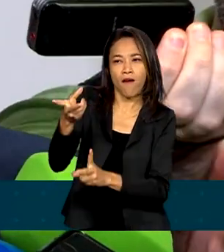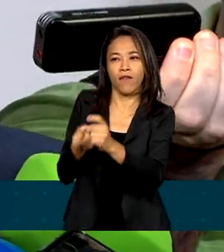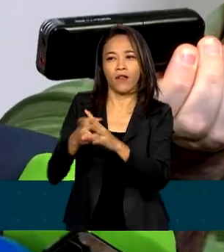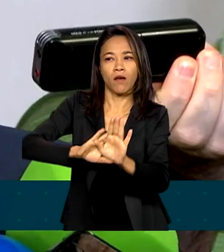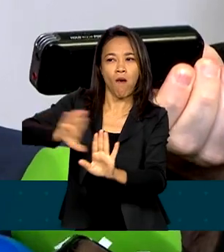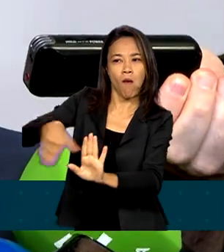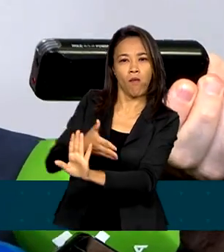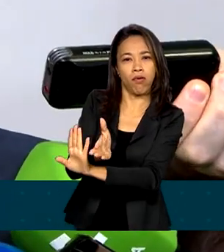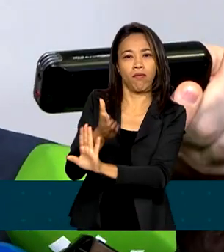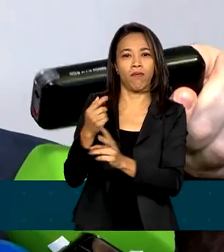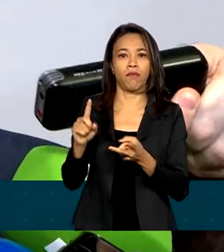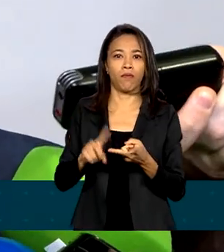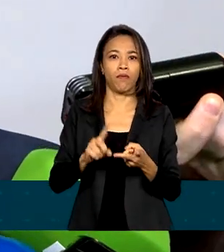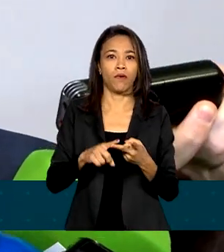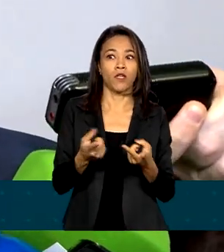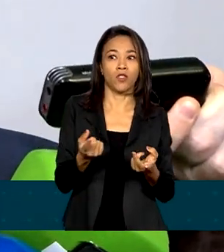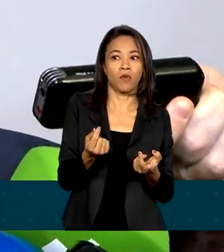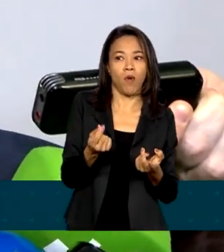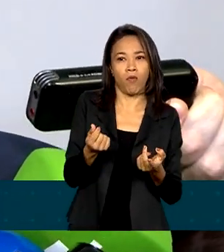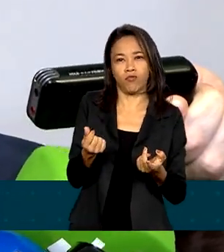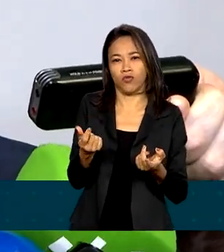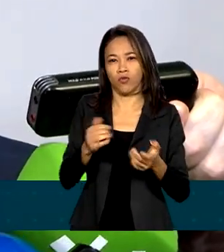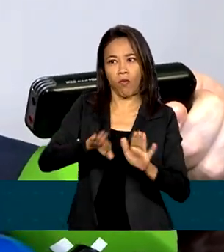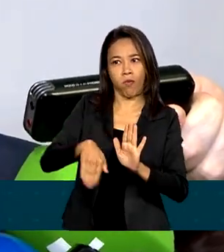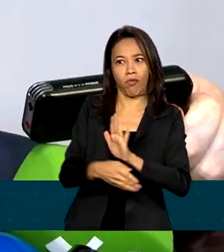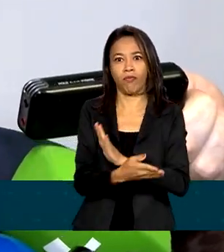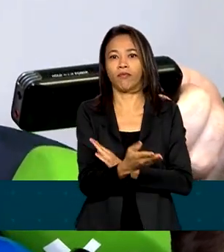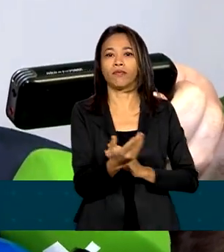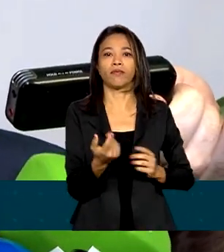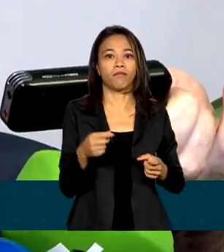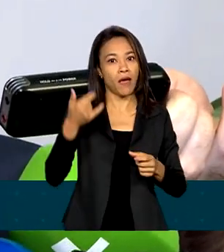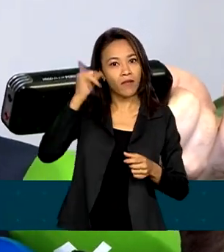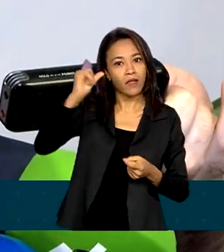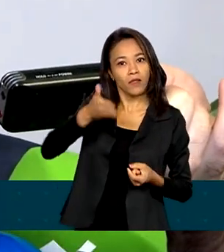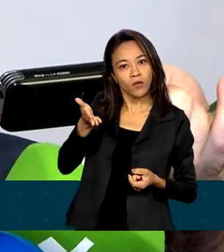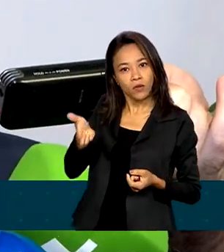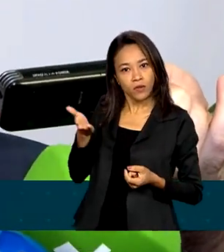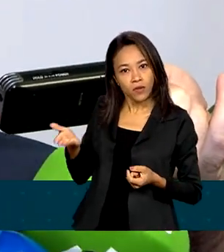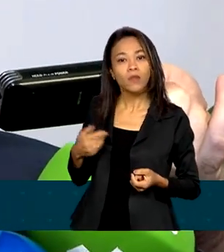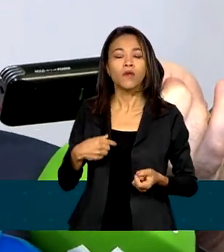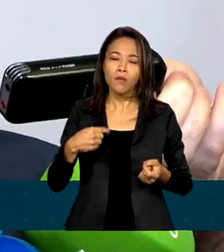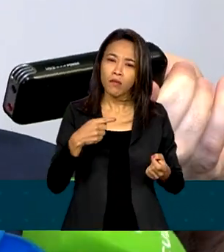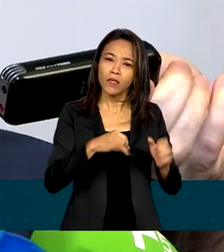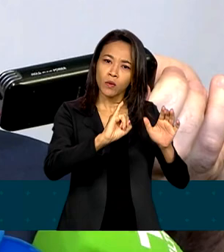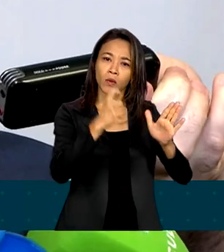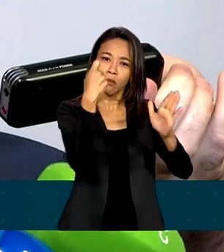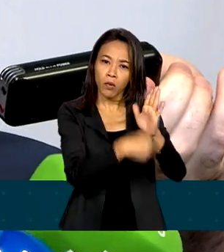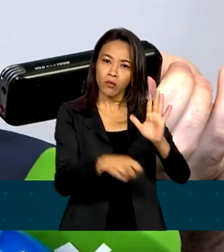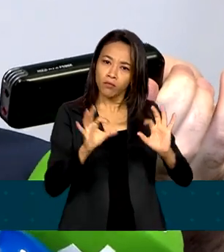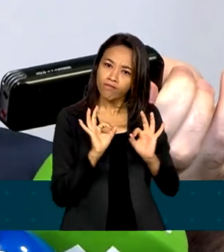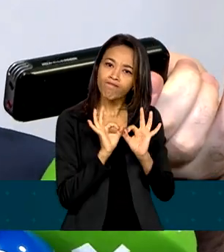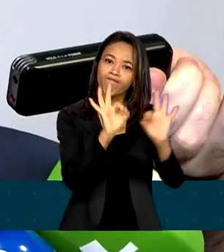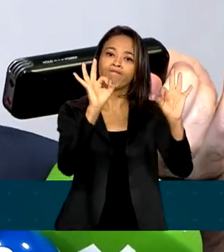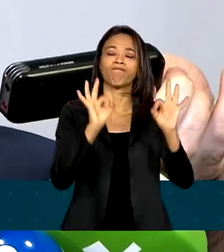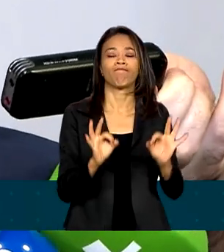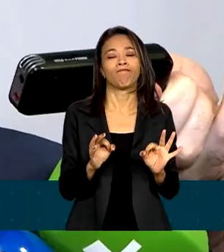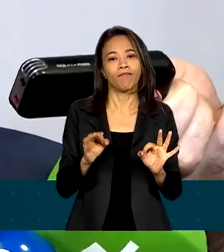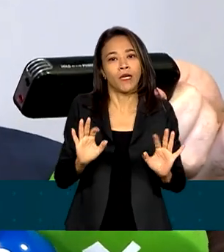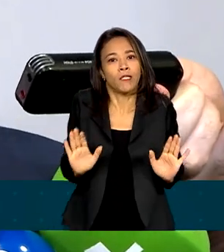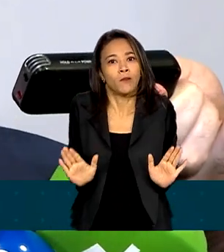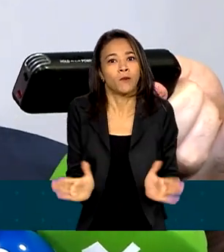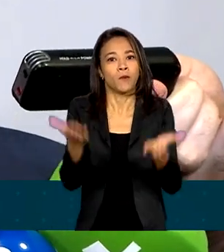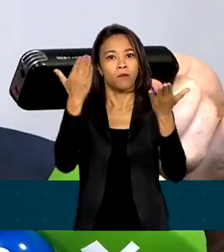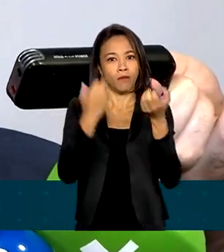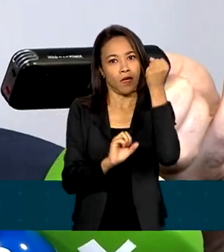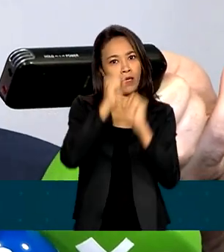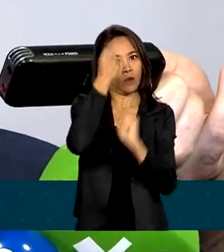sonegação, mais transparência, né, alíquotas adequadas para que a indústria seja mais competitiva